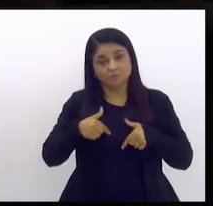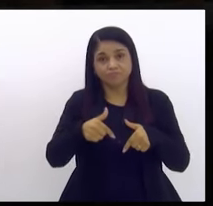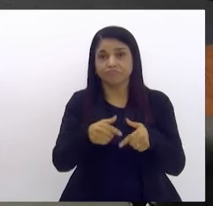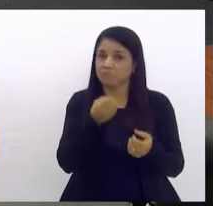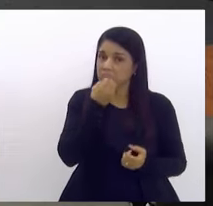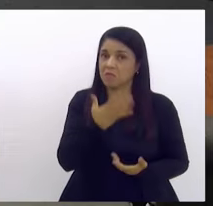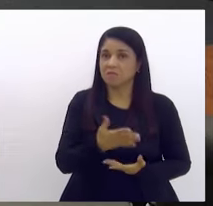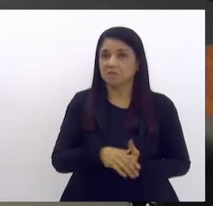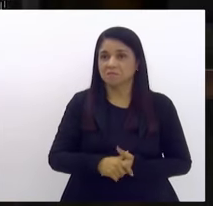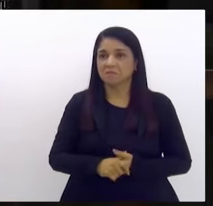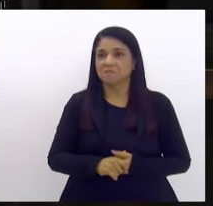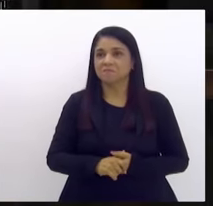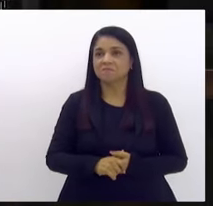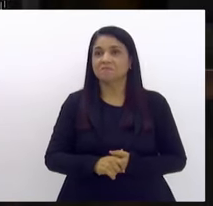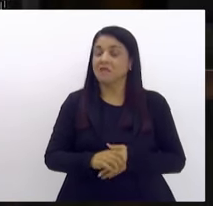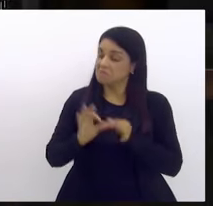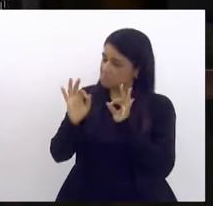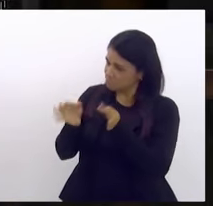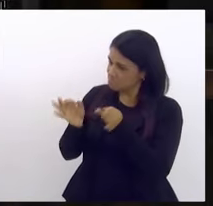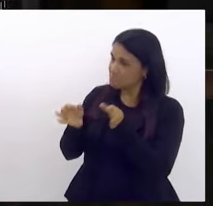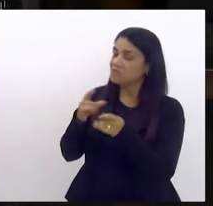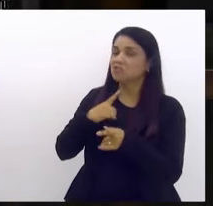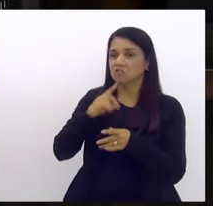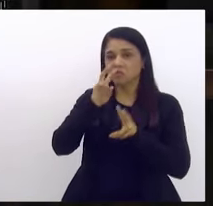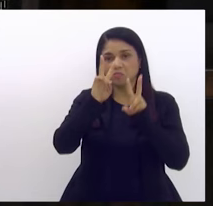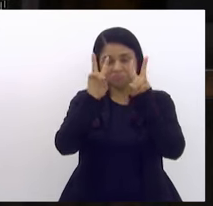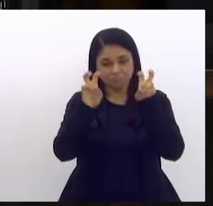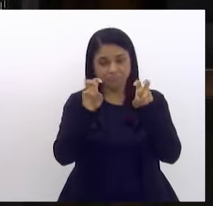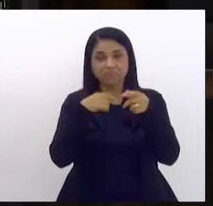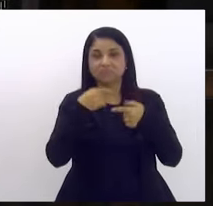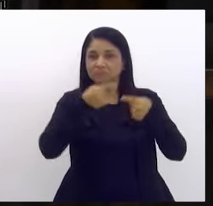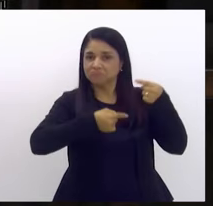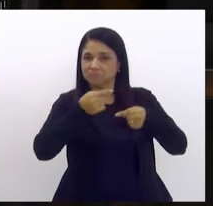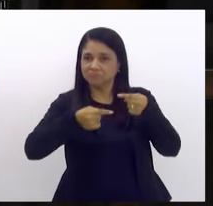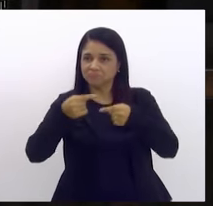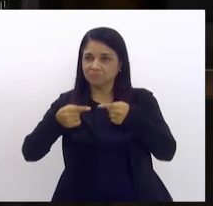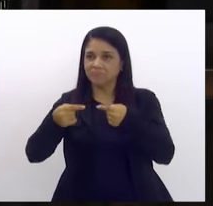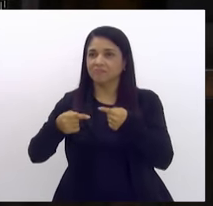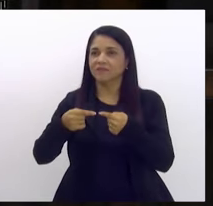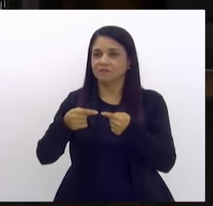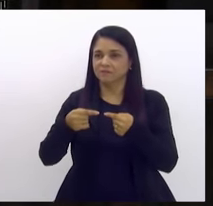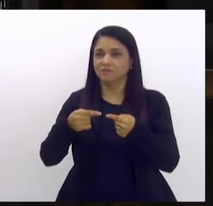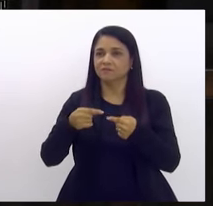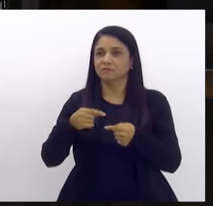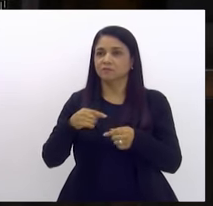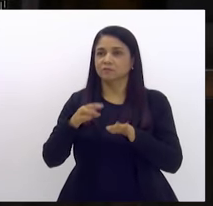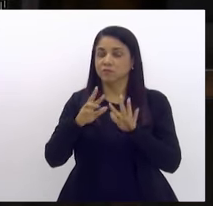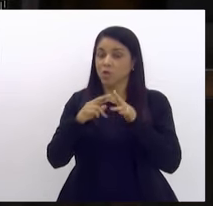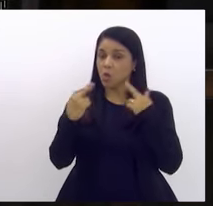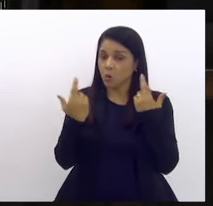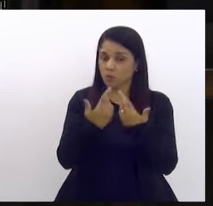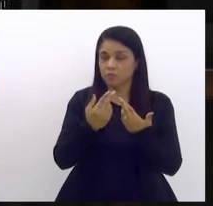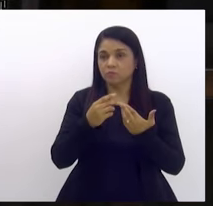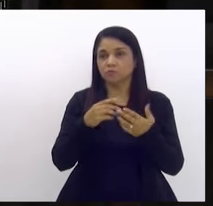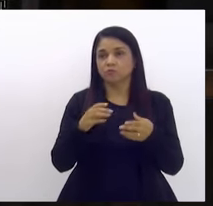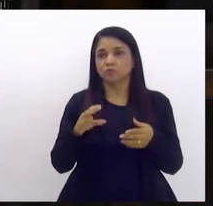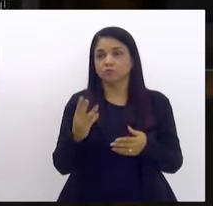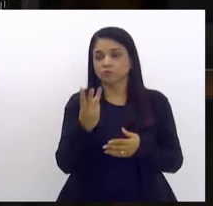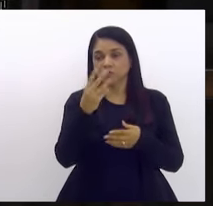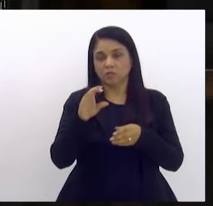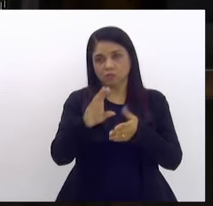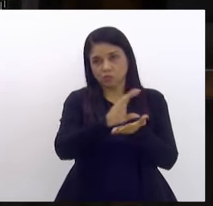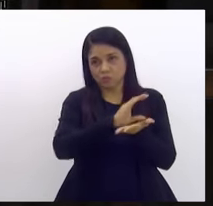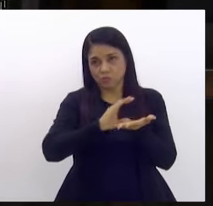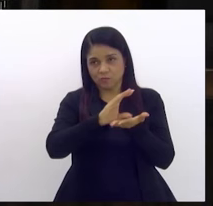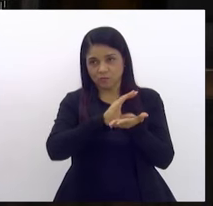obrigado, senhor. É exatamente isso, tinha um debate já avançado, reunimos os 3 conselhos, o saudoso